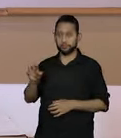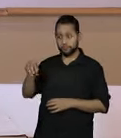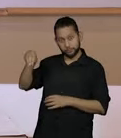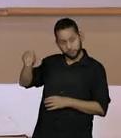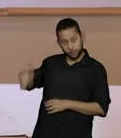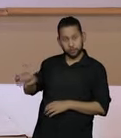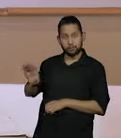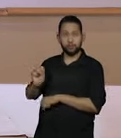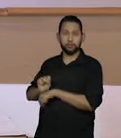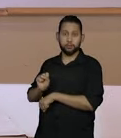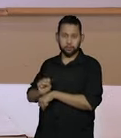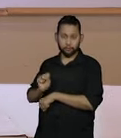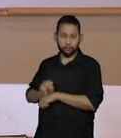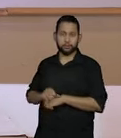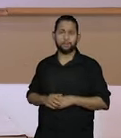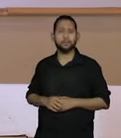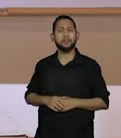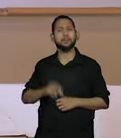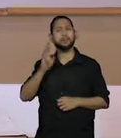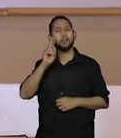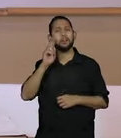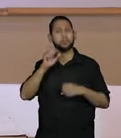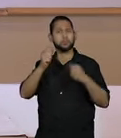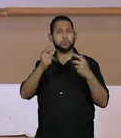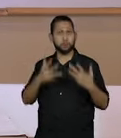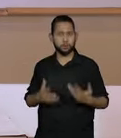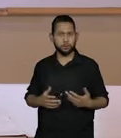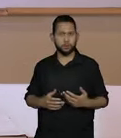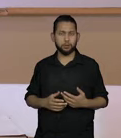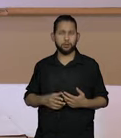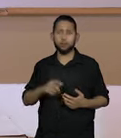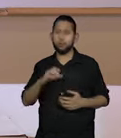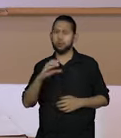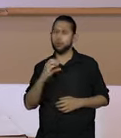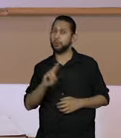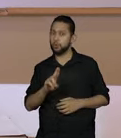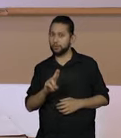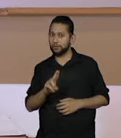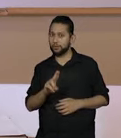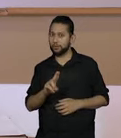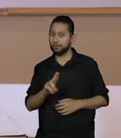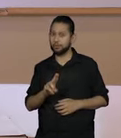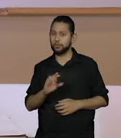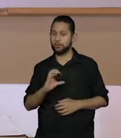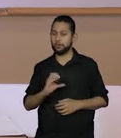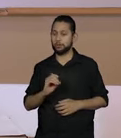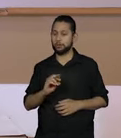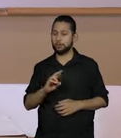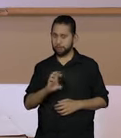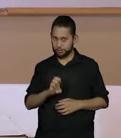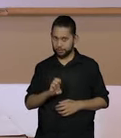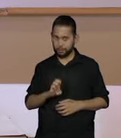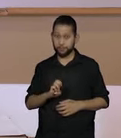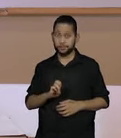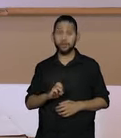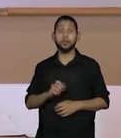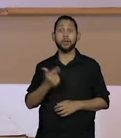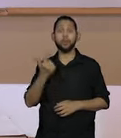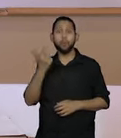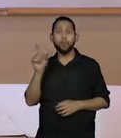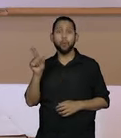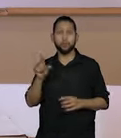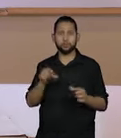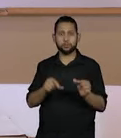No entanto, quando eu comentei com vocês a respeito da questão do cobre, nós vamos pegar outro